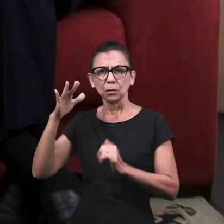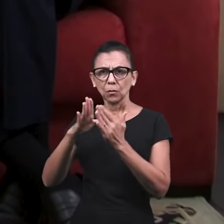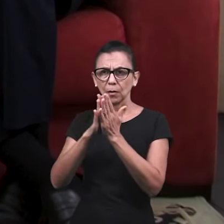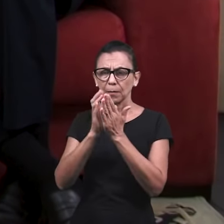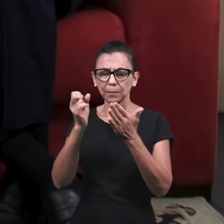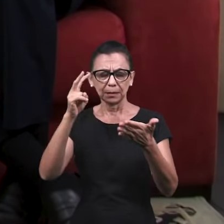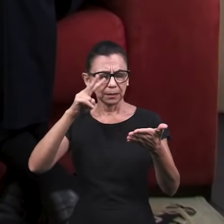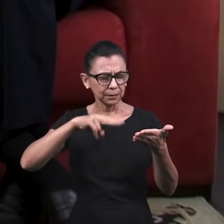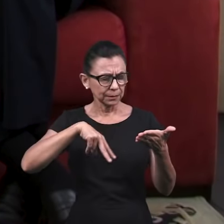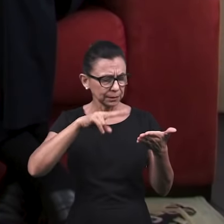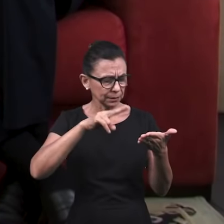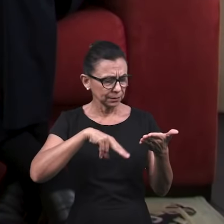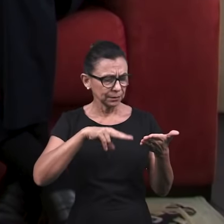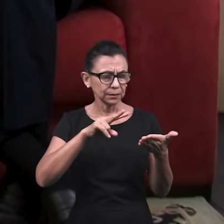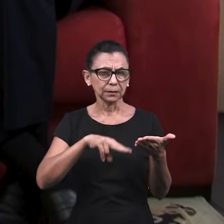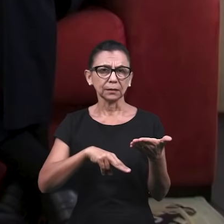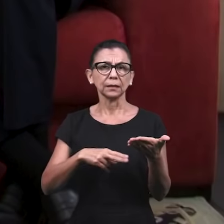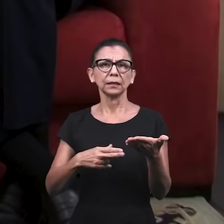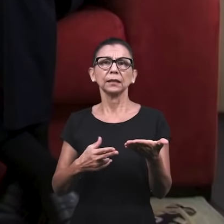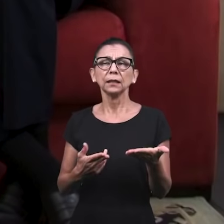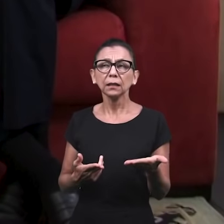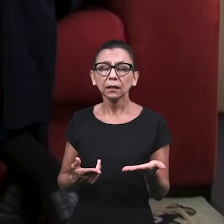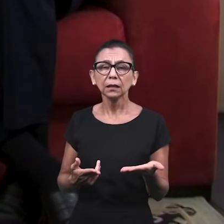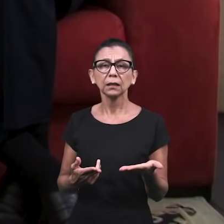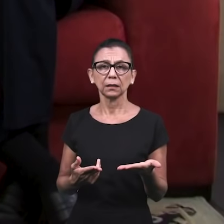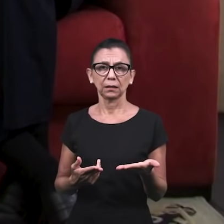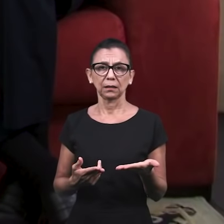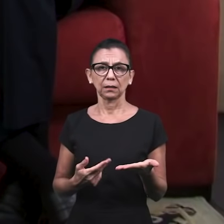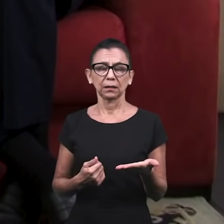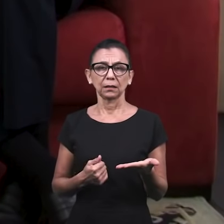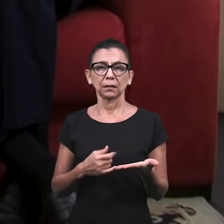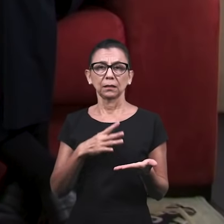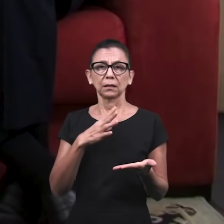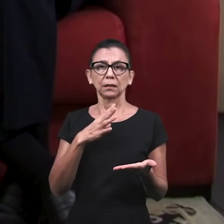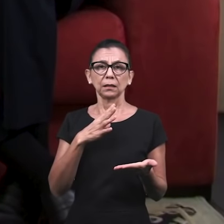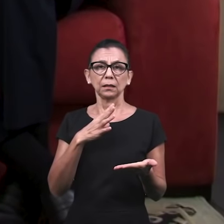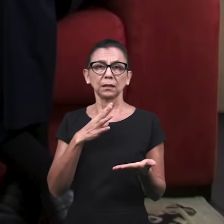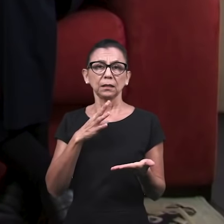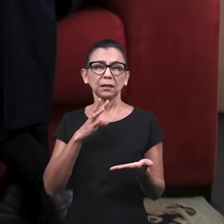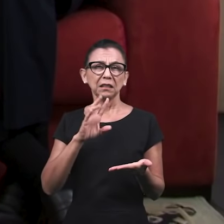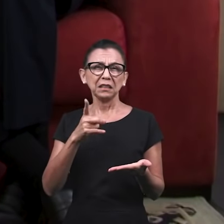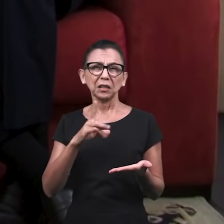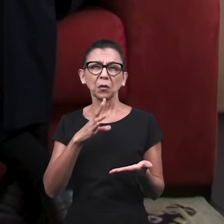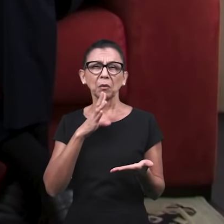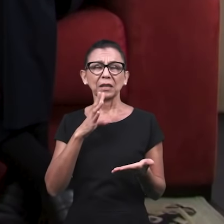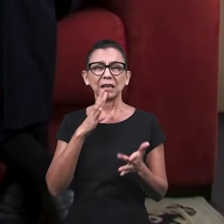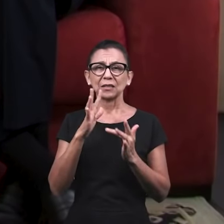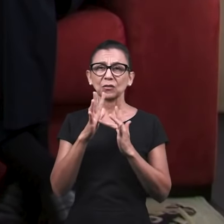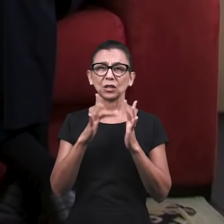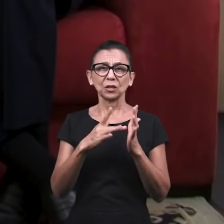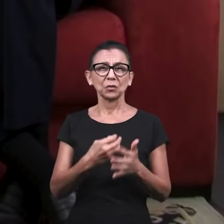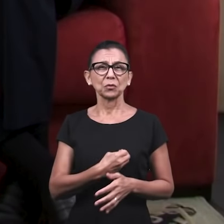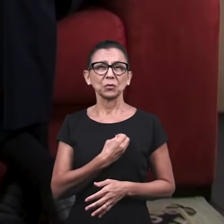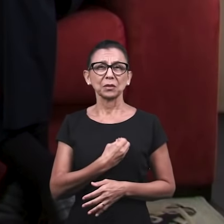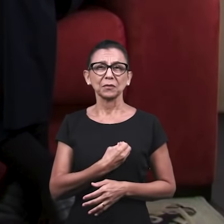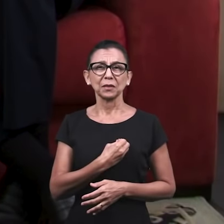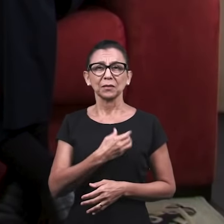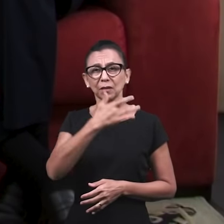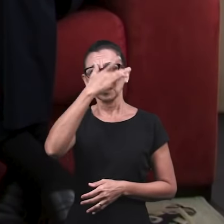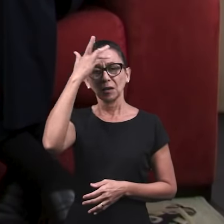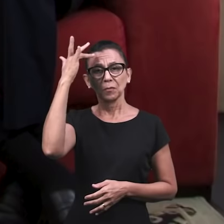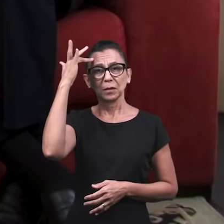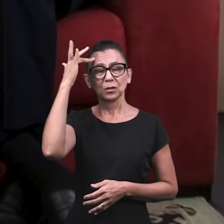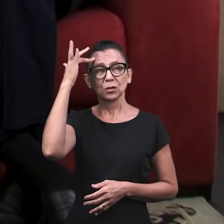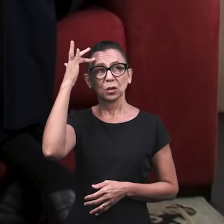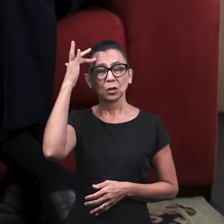não tem contato com o mistério revelado, Jesus vivo, que é o que opera, né? que é a ação do verbo, o homem vive a